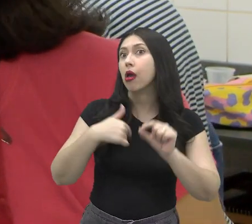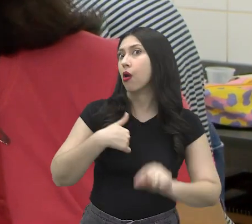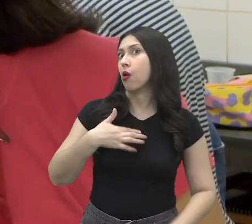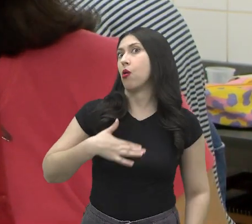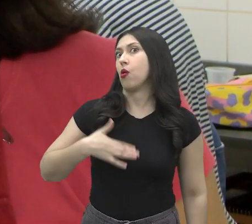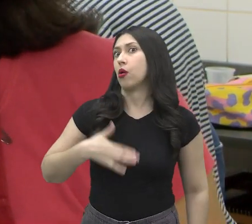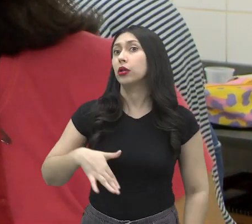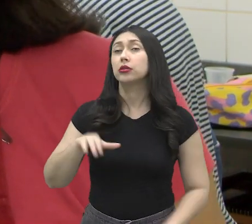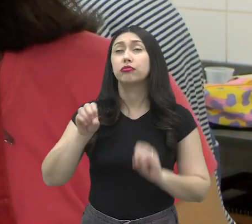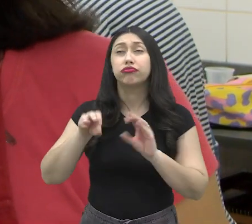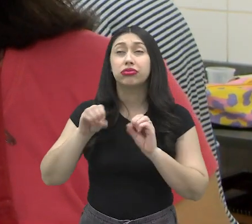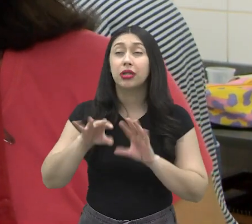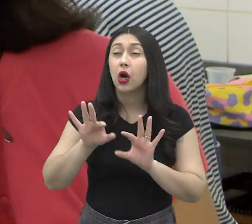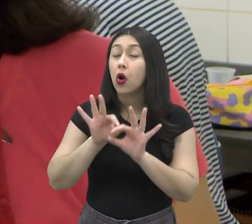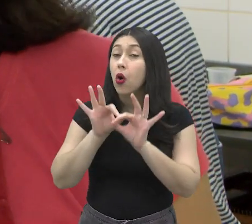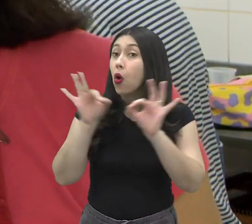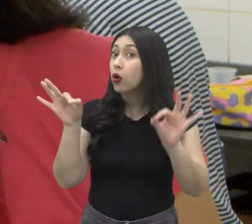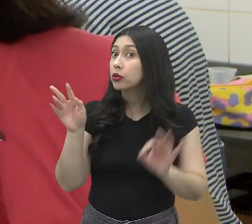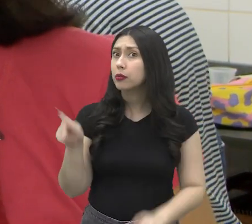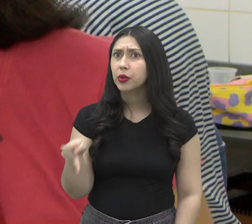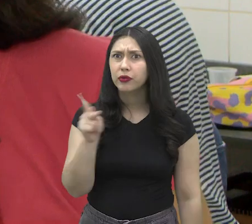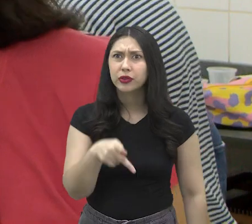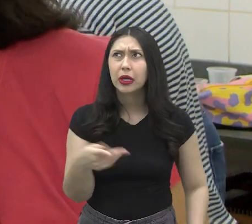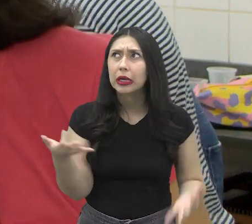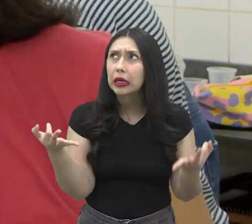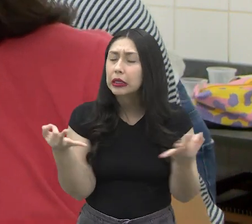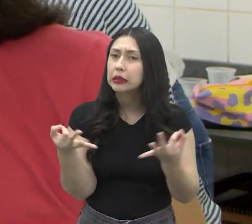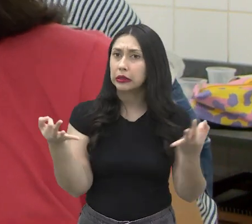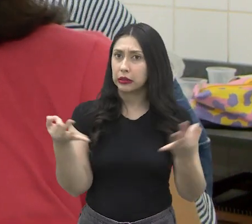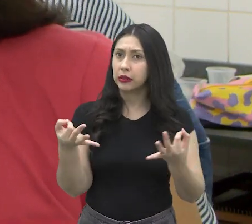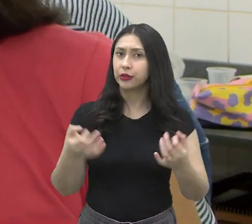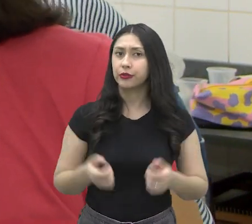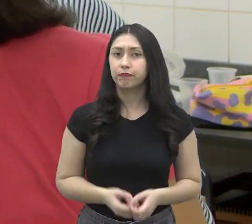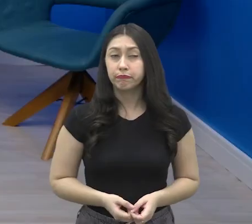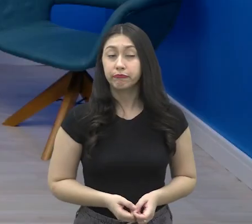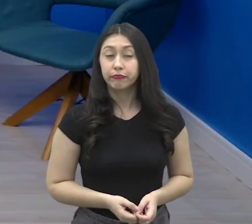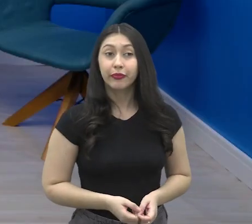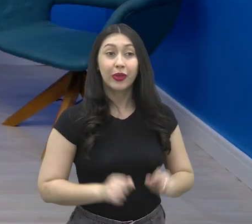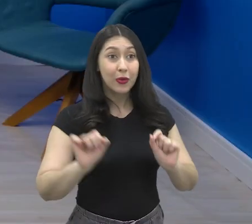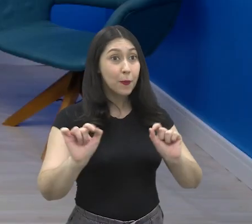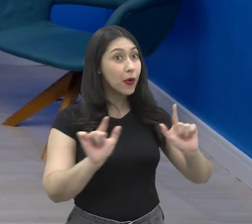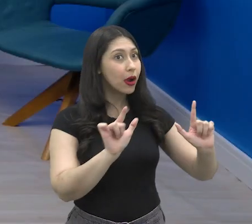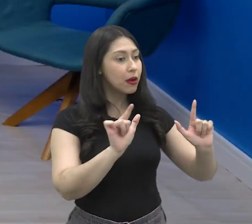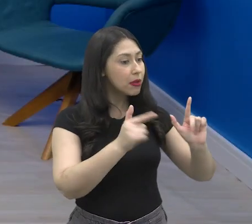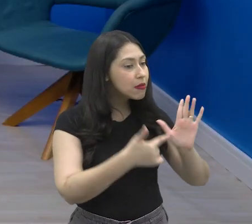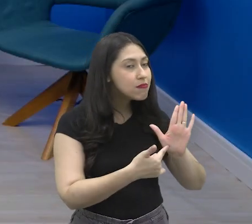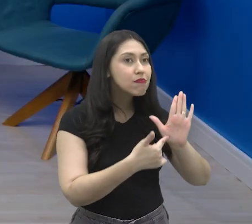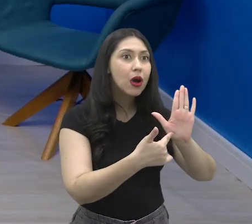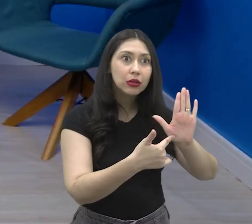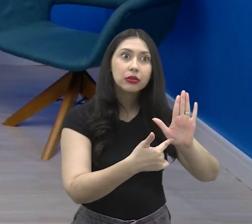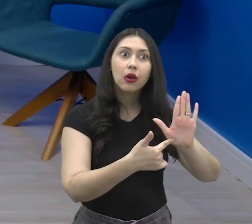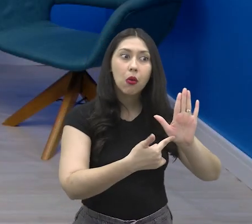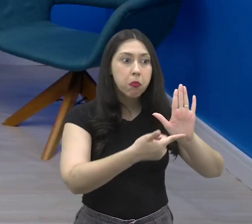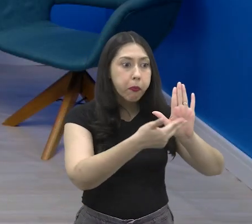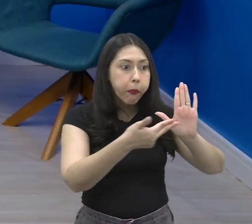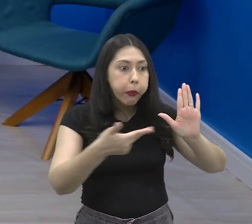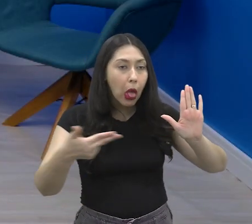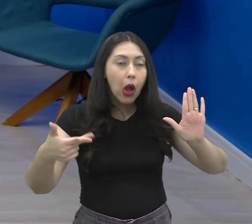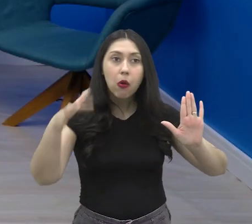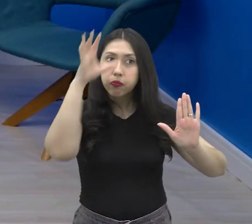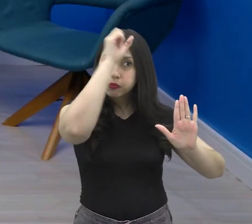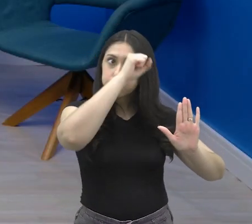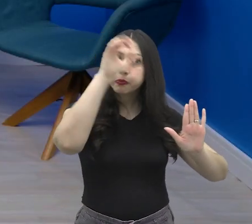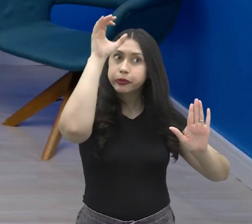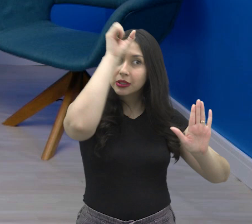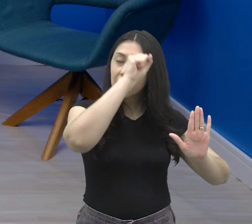eu gosto muito, as aulas são ótimas, os professores são excelentes mesmo. Matheus, o programa de hoje deu pra gente aprender